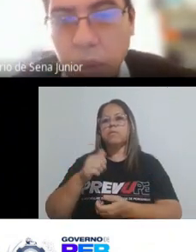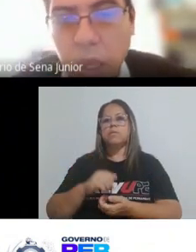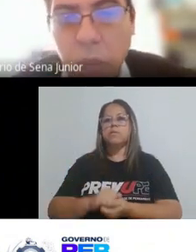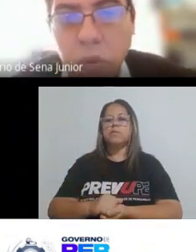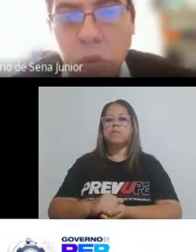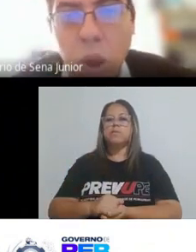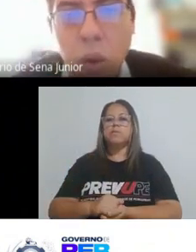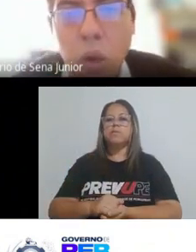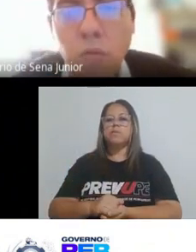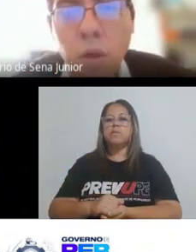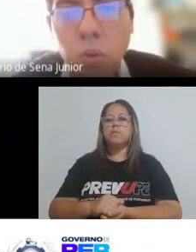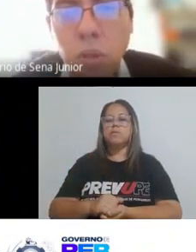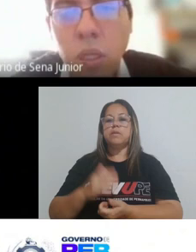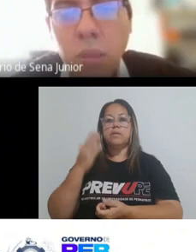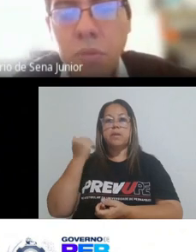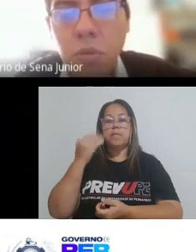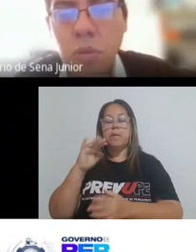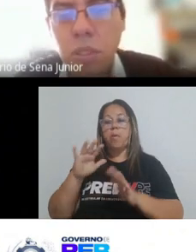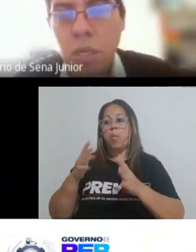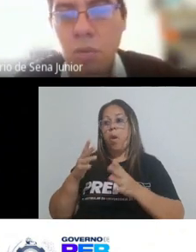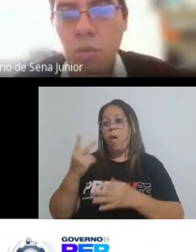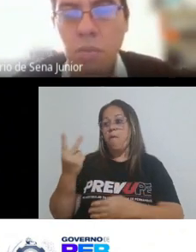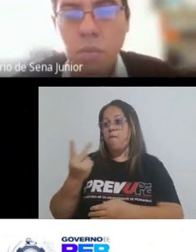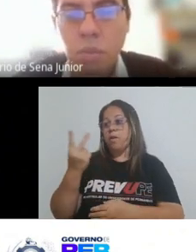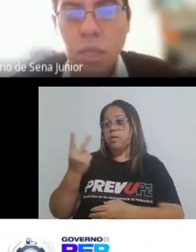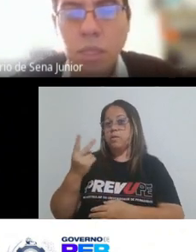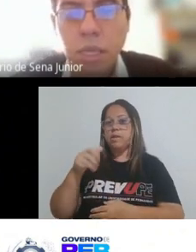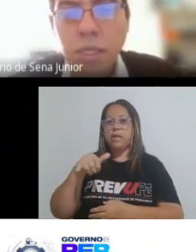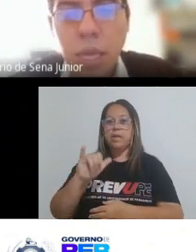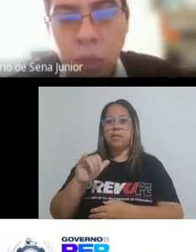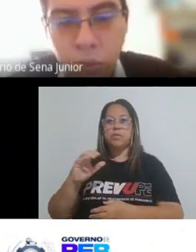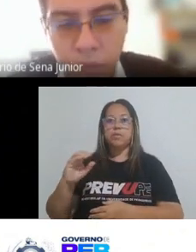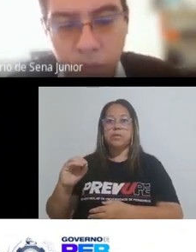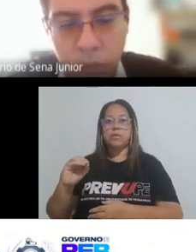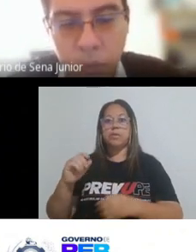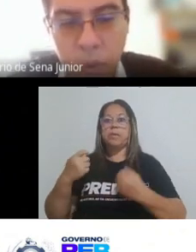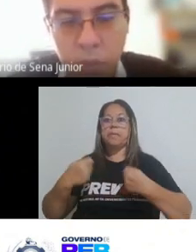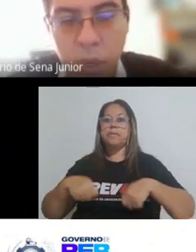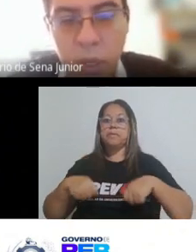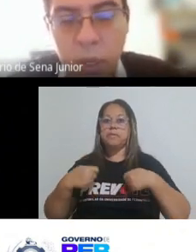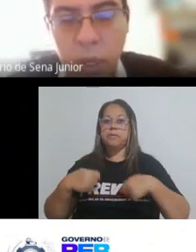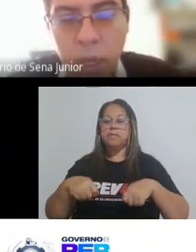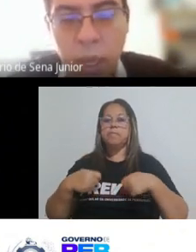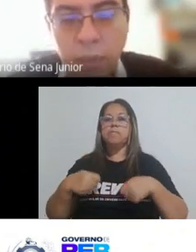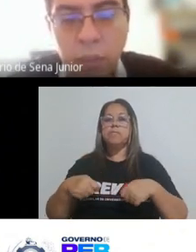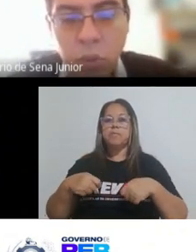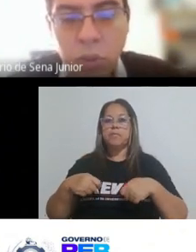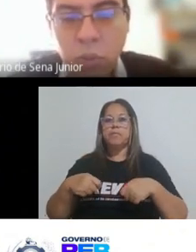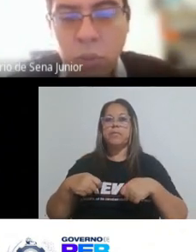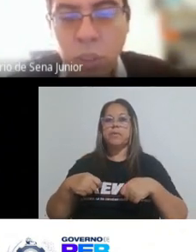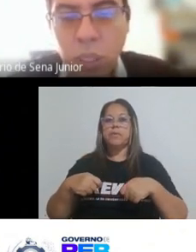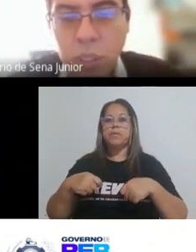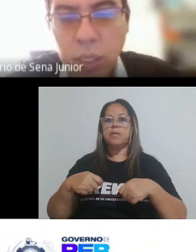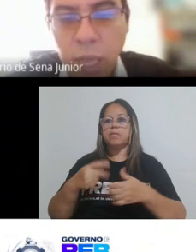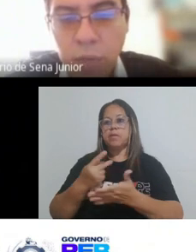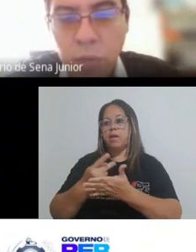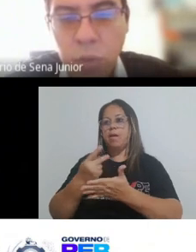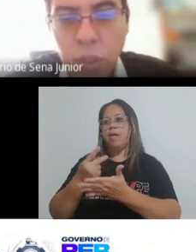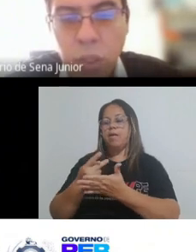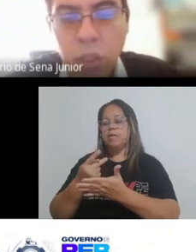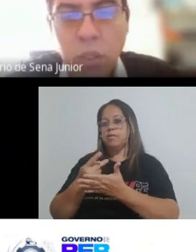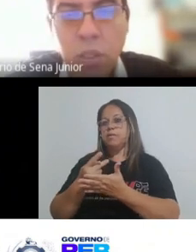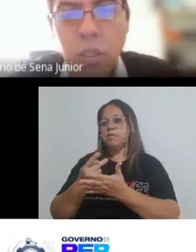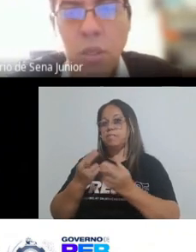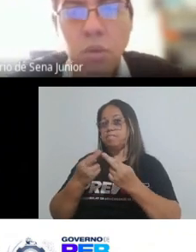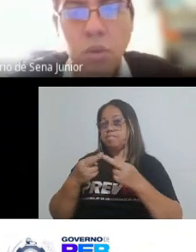determinarmos qual é o valor de Y0 necessário para que essa solução seja aceitada.